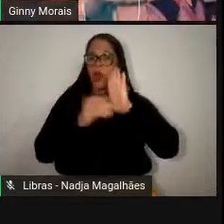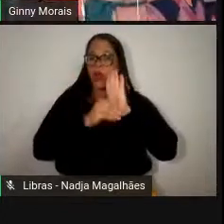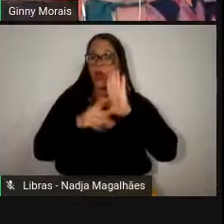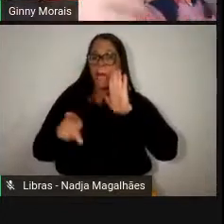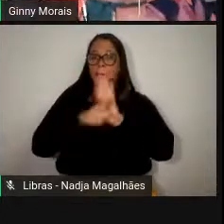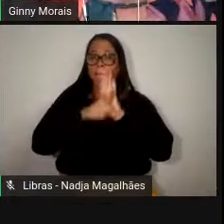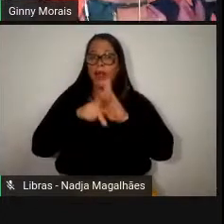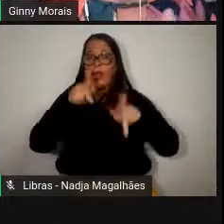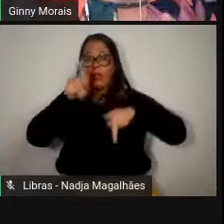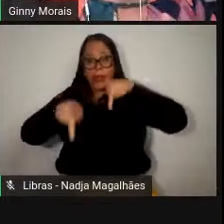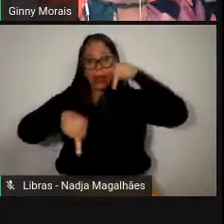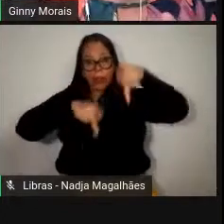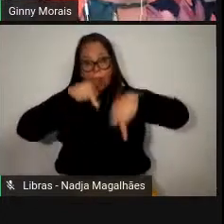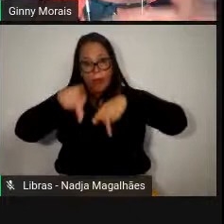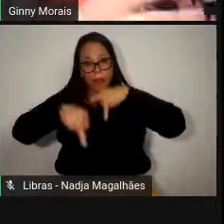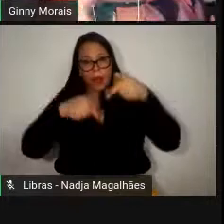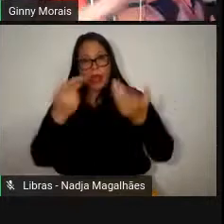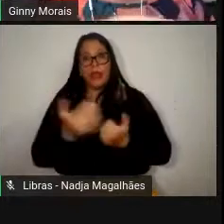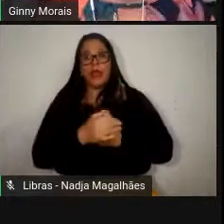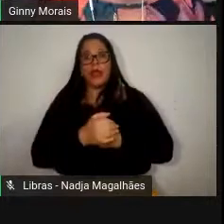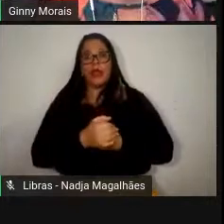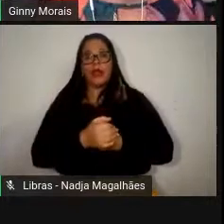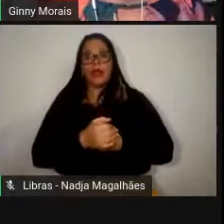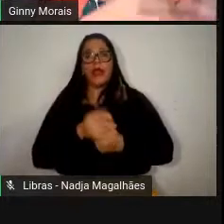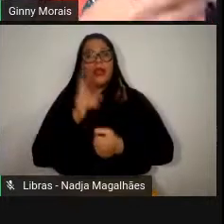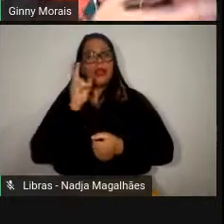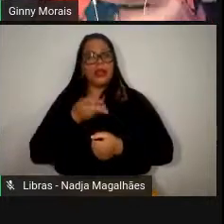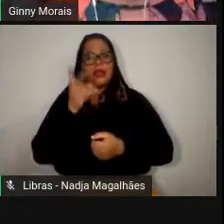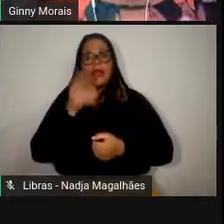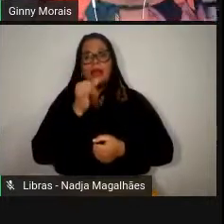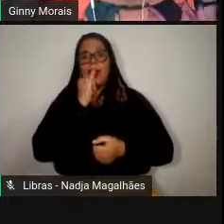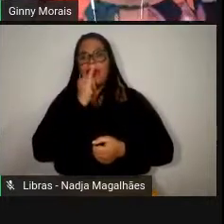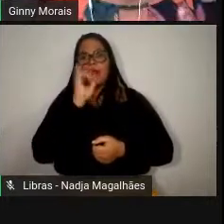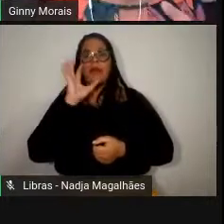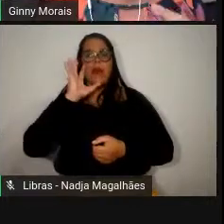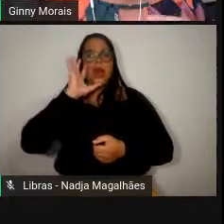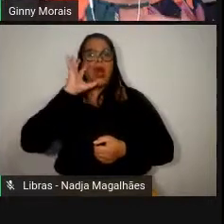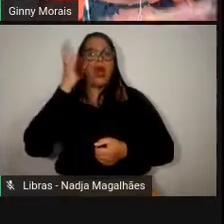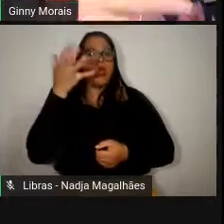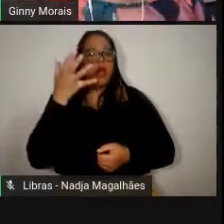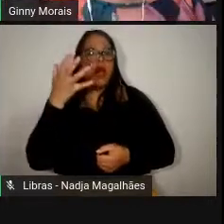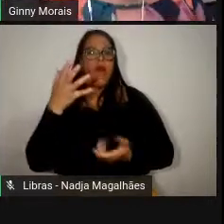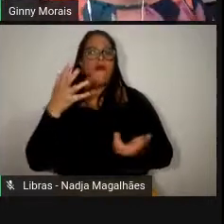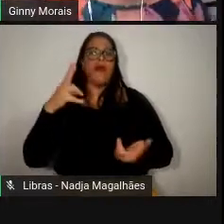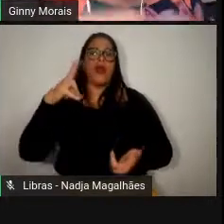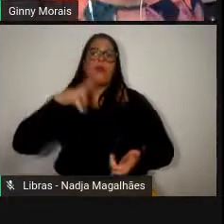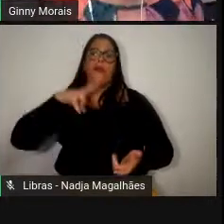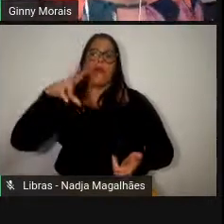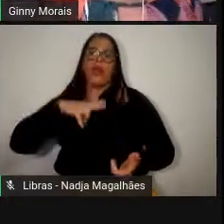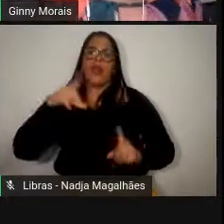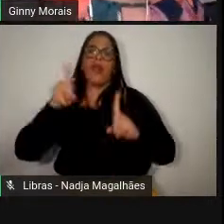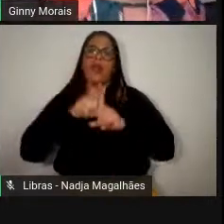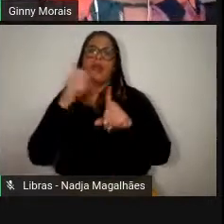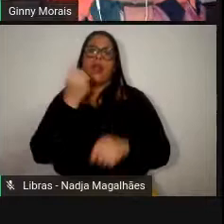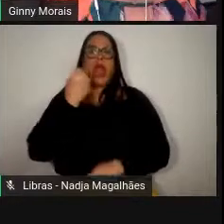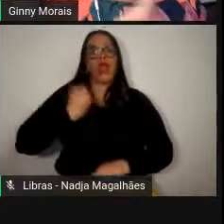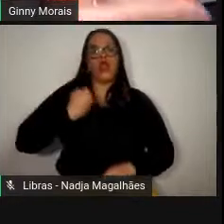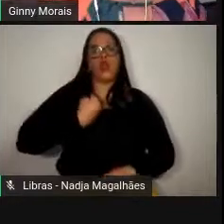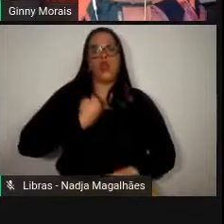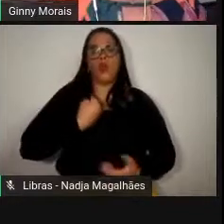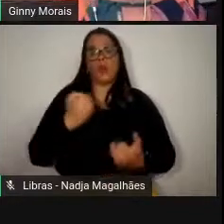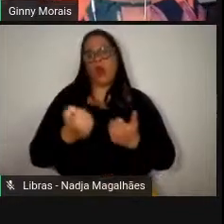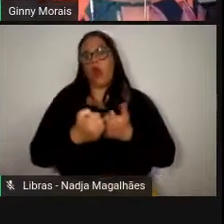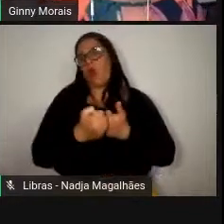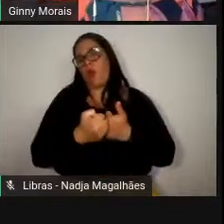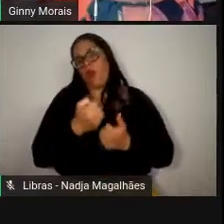que está submetido, né, a decisões privadas e a algoritmos também, né, privados, porque isso